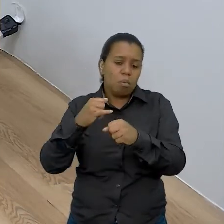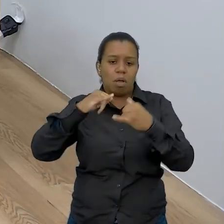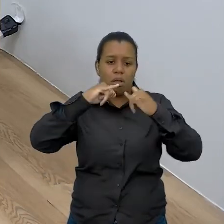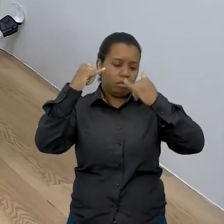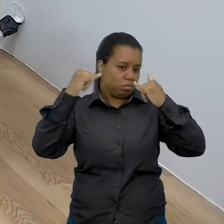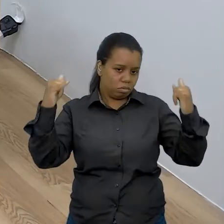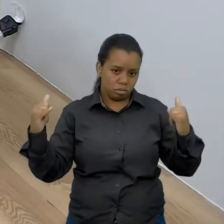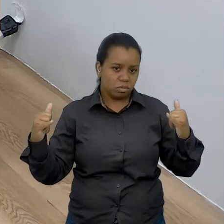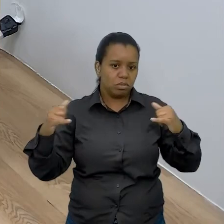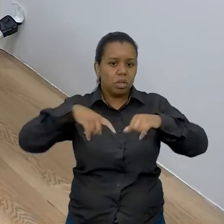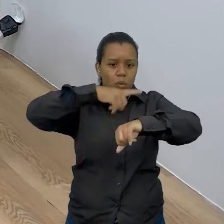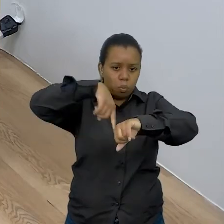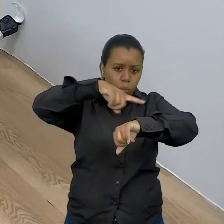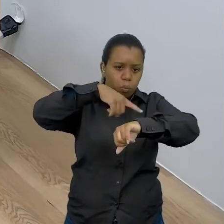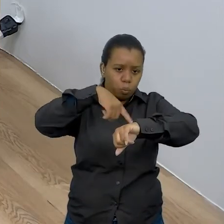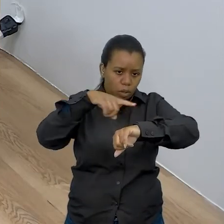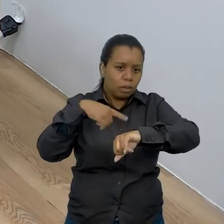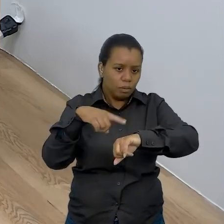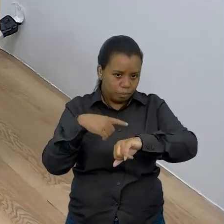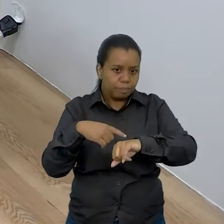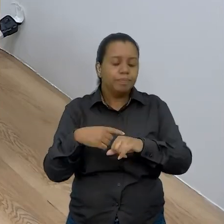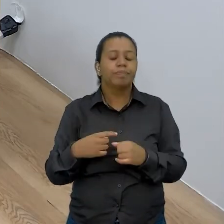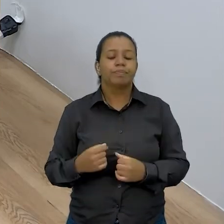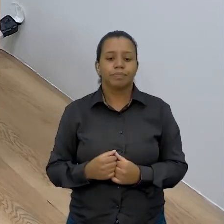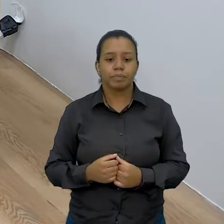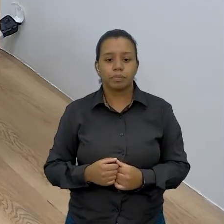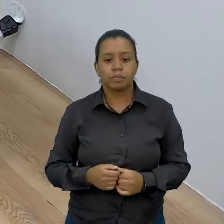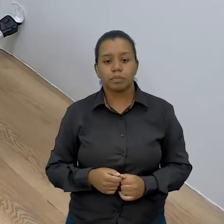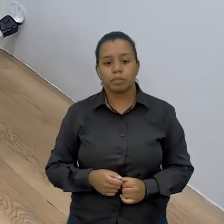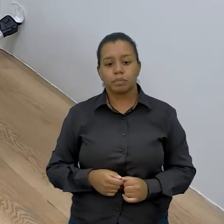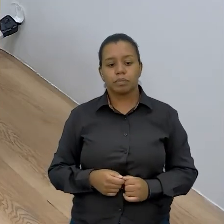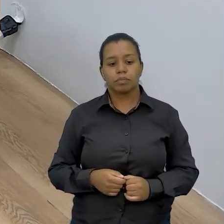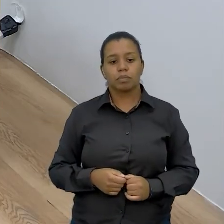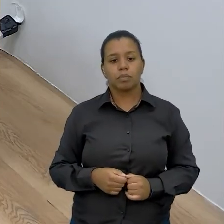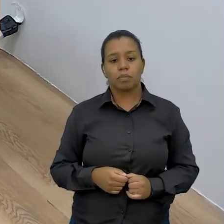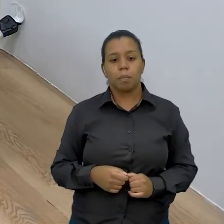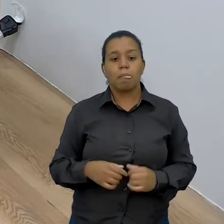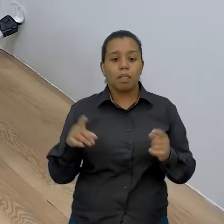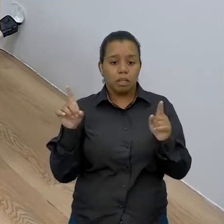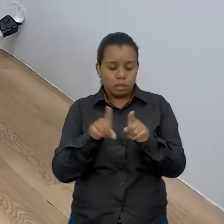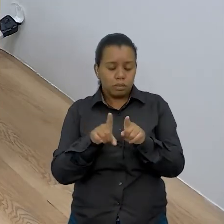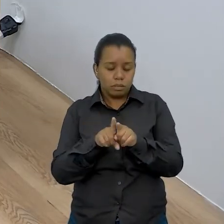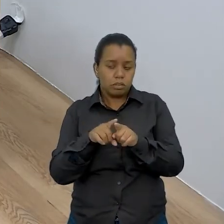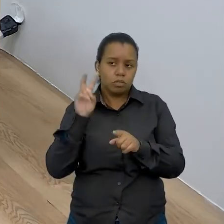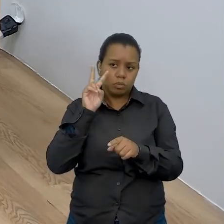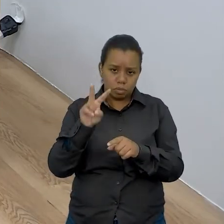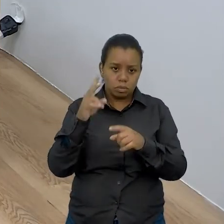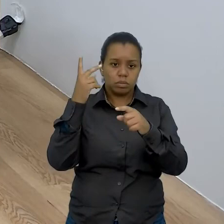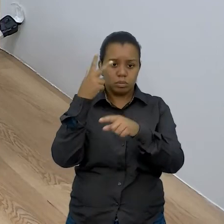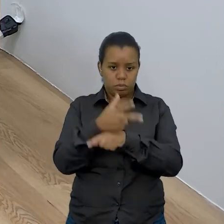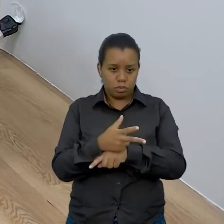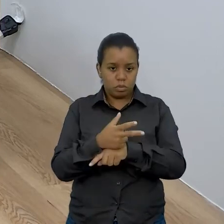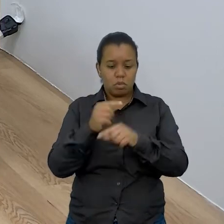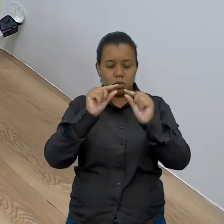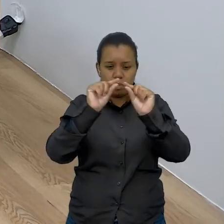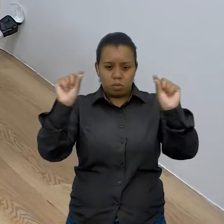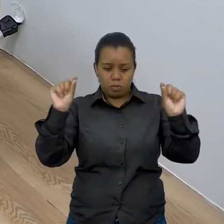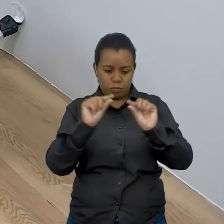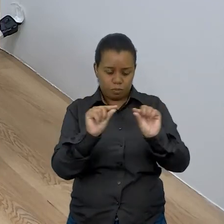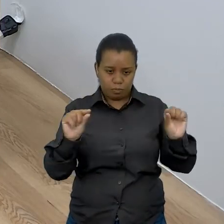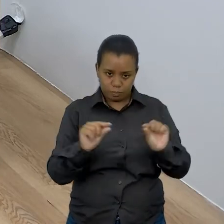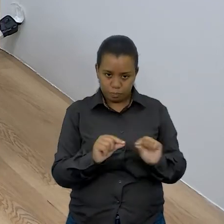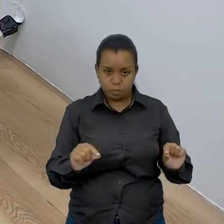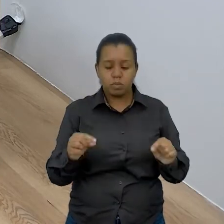está correndo eletricidade lá dentro. E a gente viu também que existem esses cabeamentos, basicamente tem que ter pelo